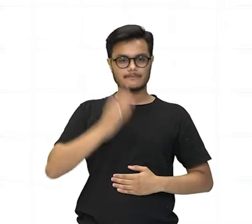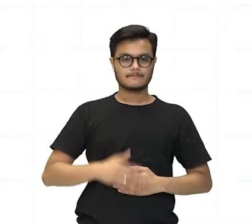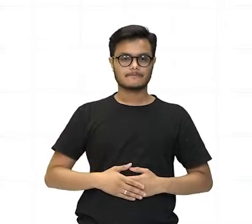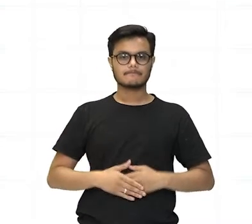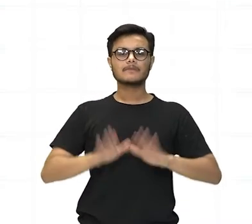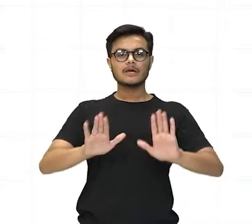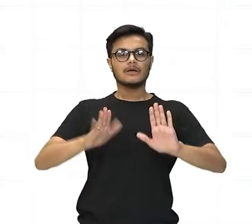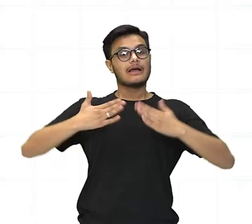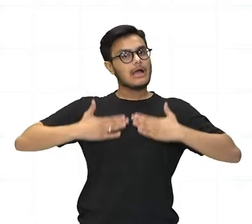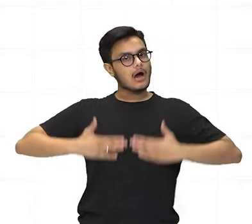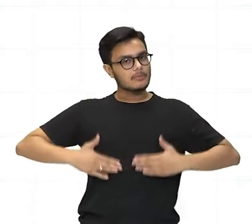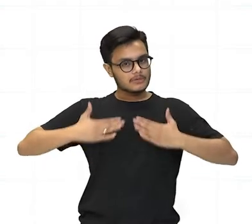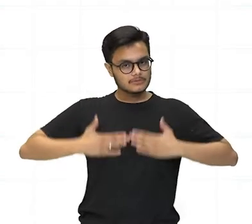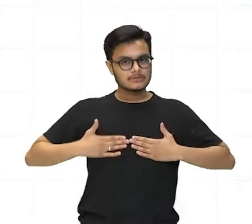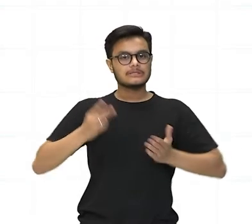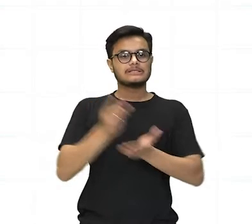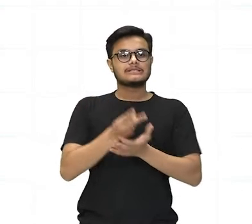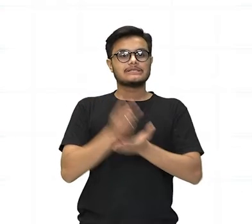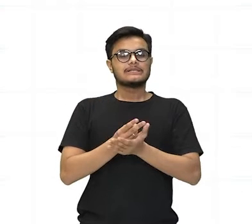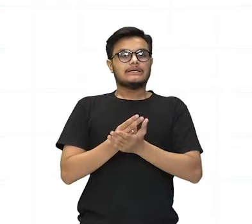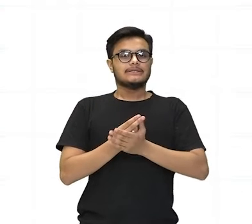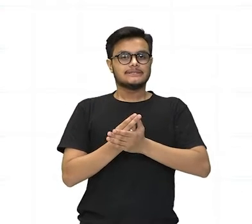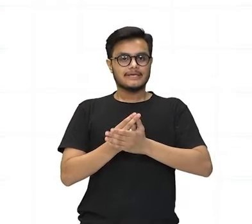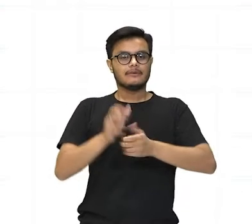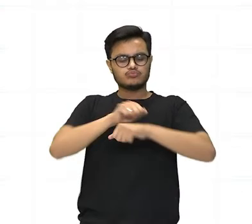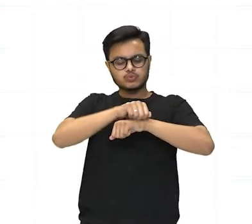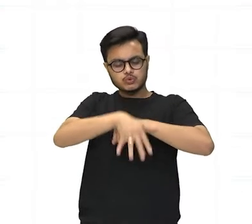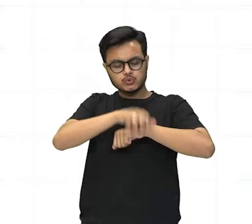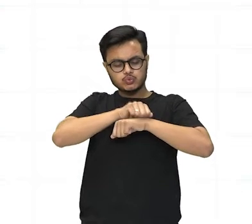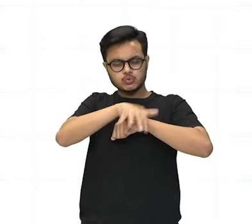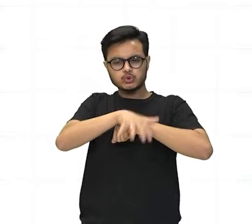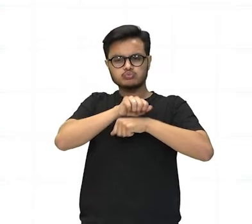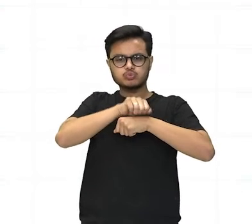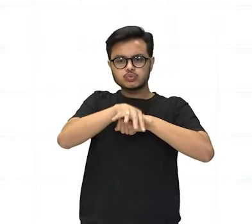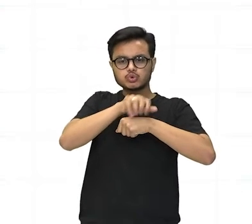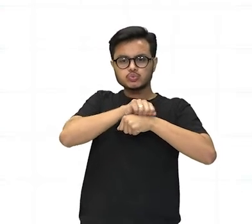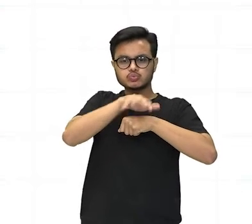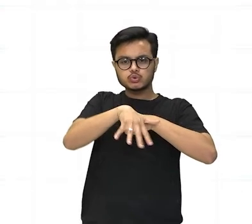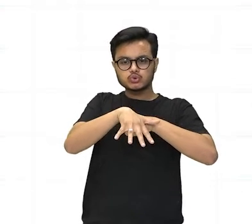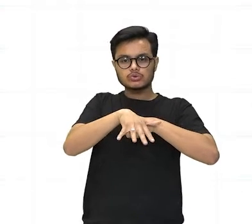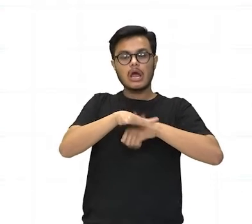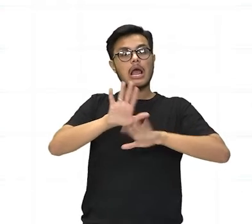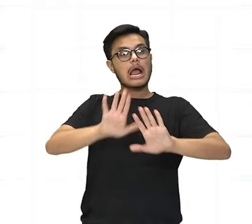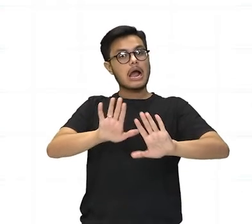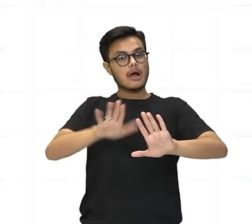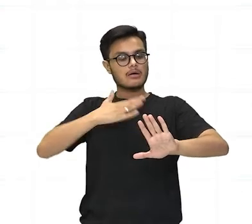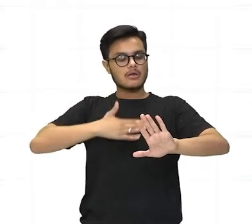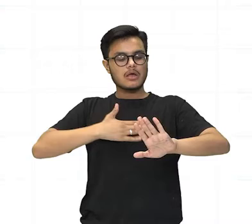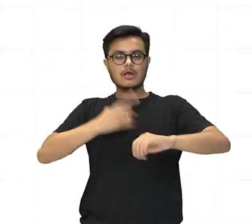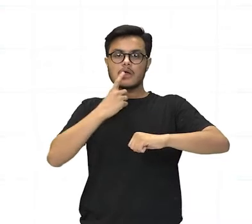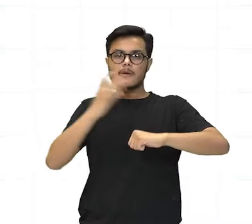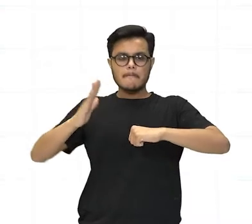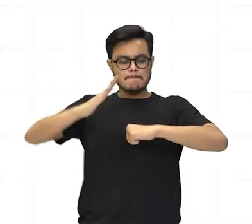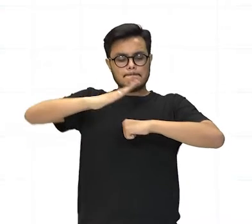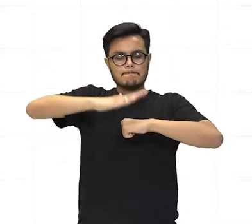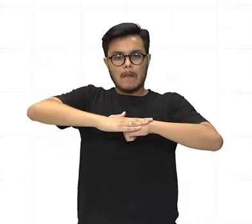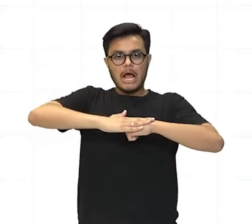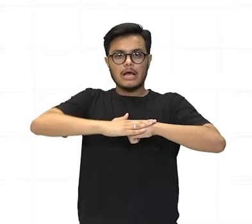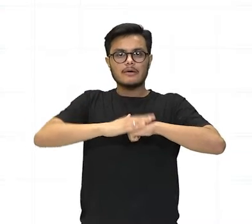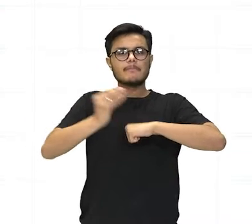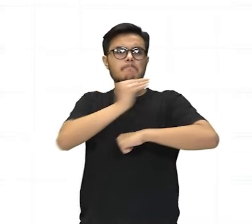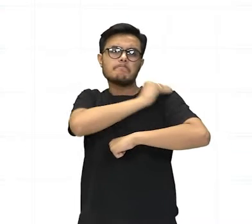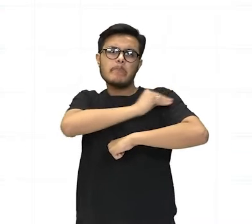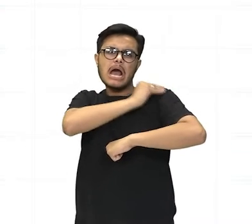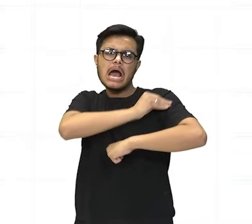a calma e controlar a hemorragia imediatamente. Pressionar uma gaze